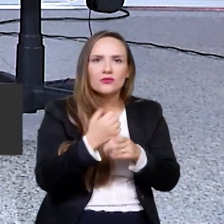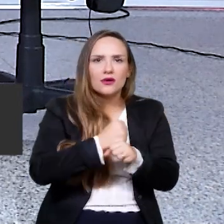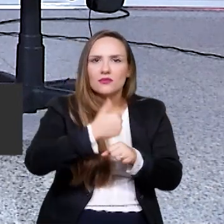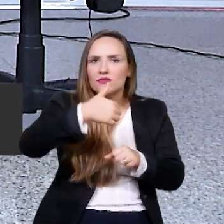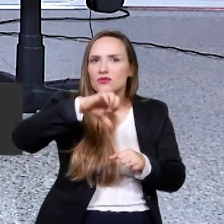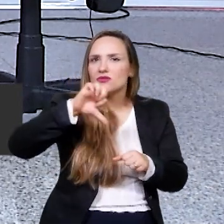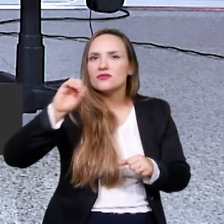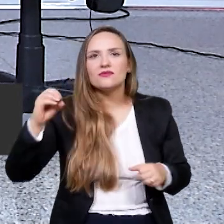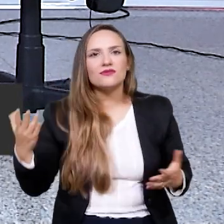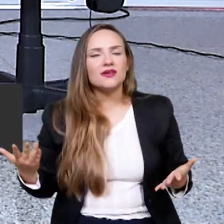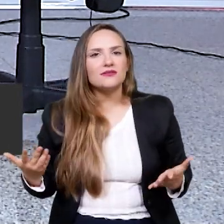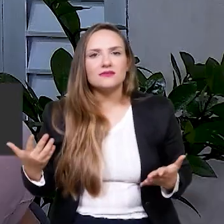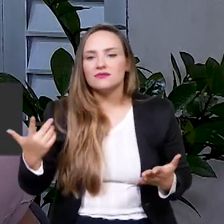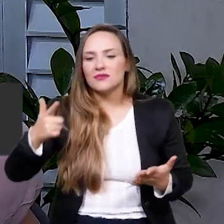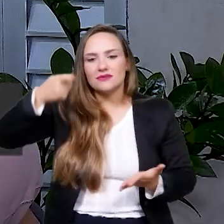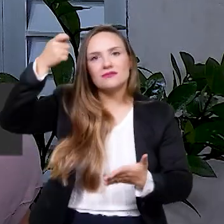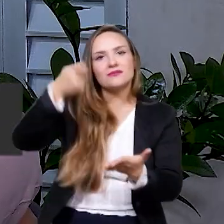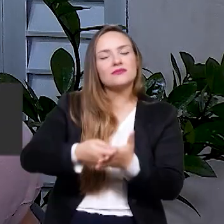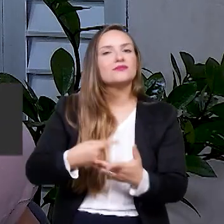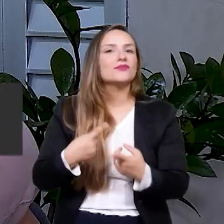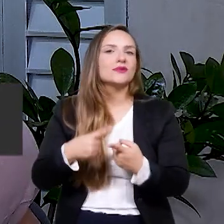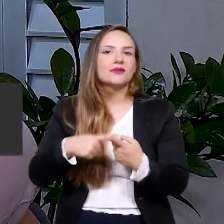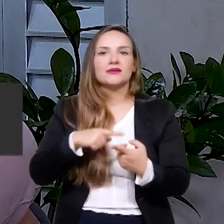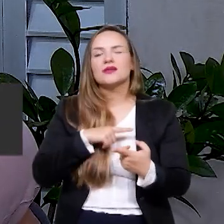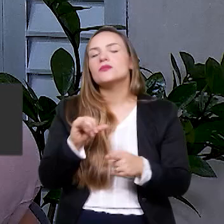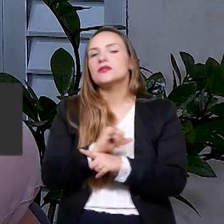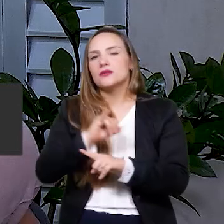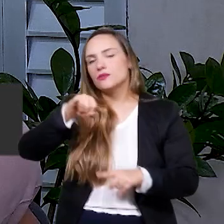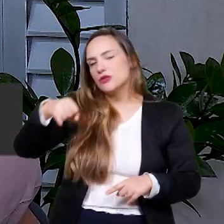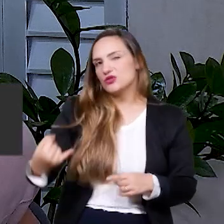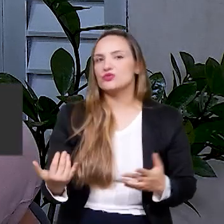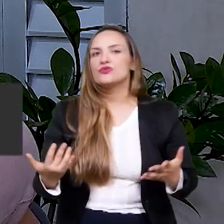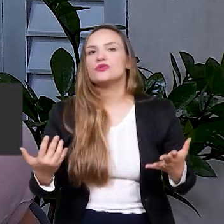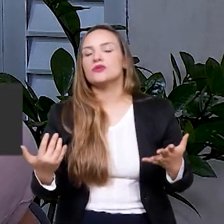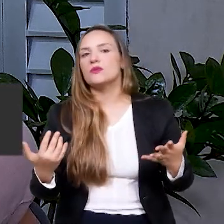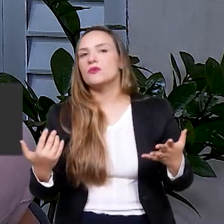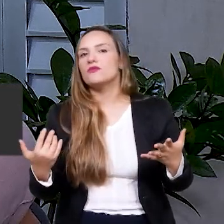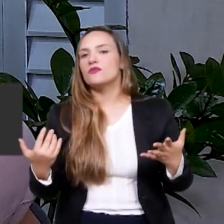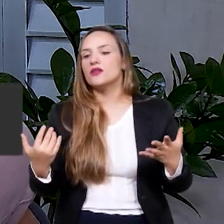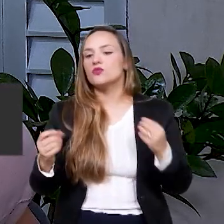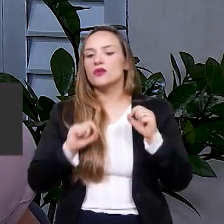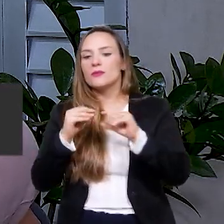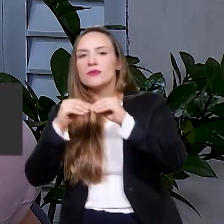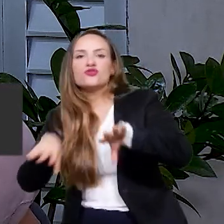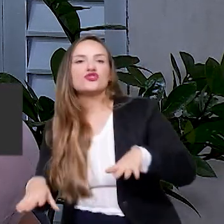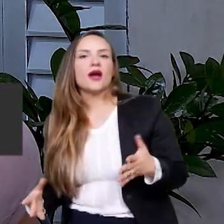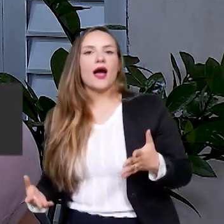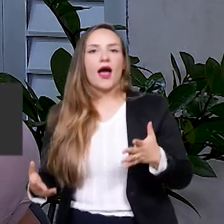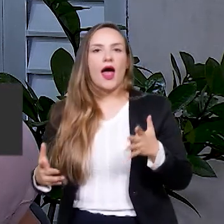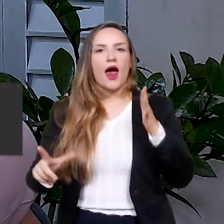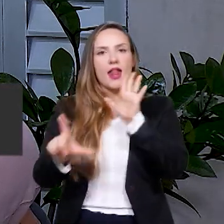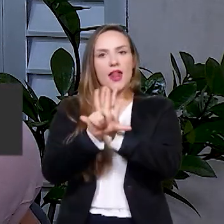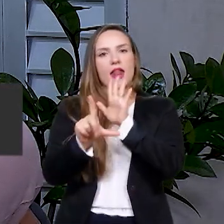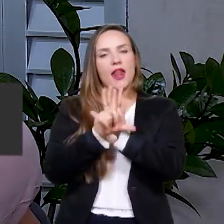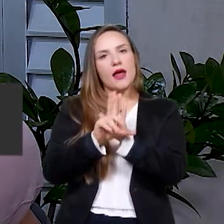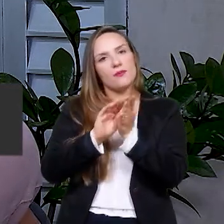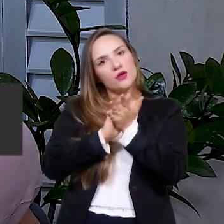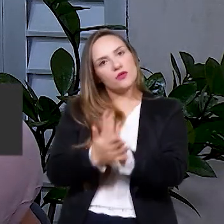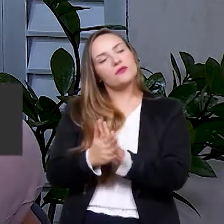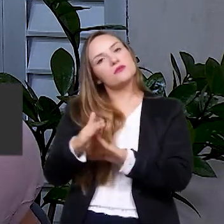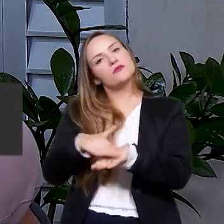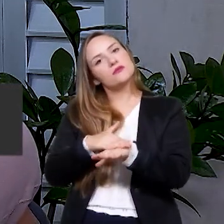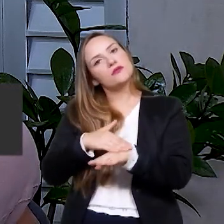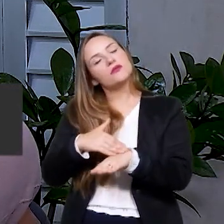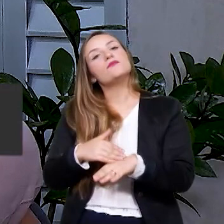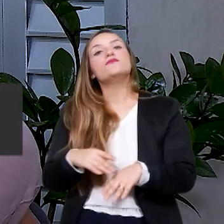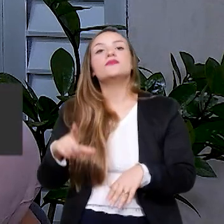existe um boicote também, consequência do racismo estrutural. Eu estou numa luta que a Silvia faz parte, nós estamos numa luta, na